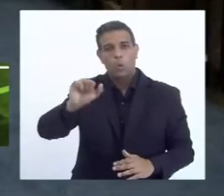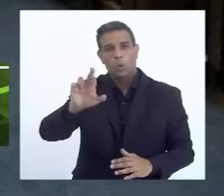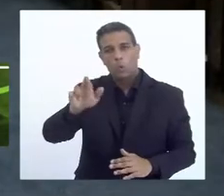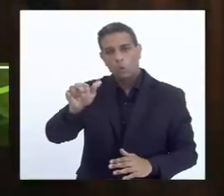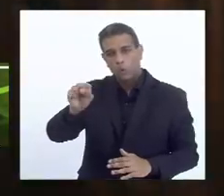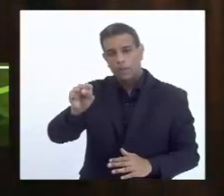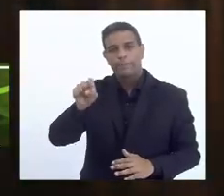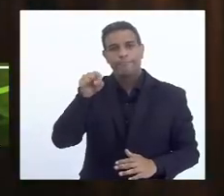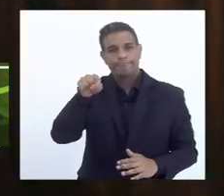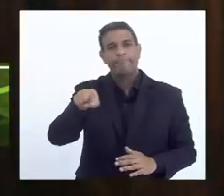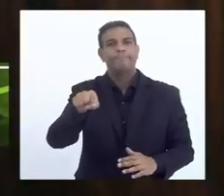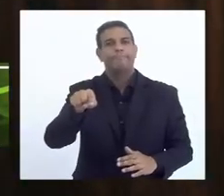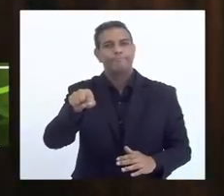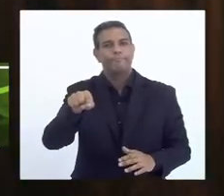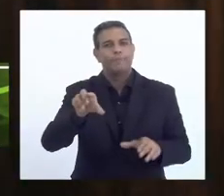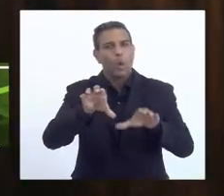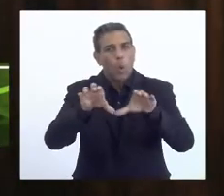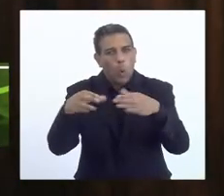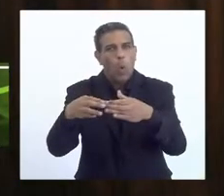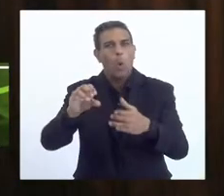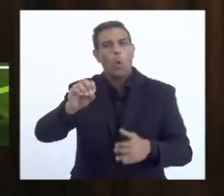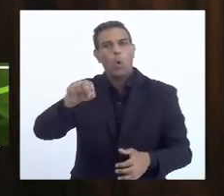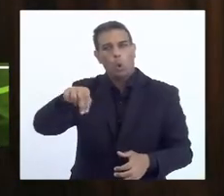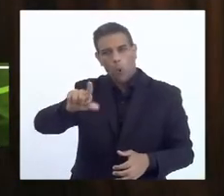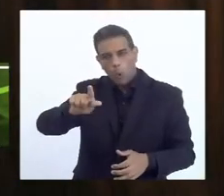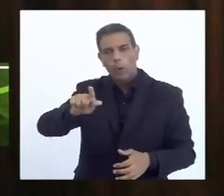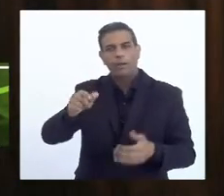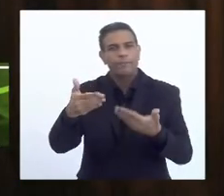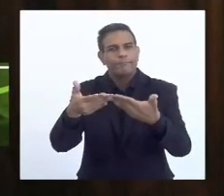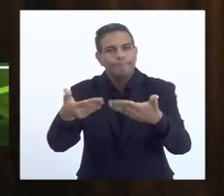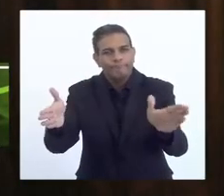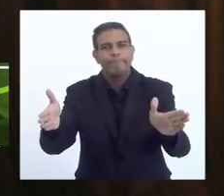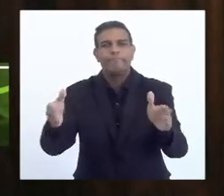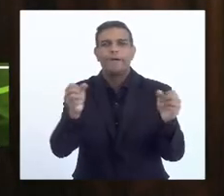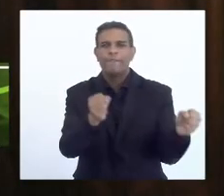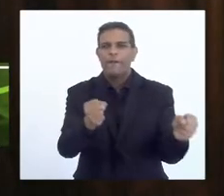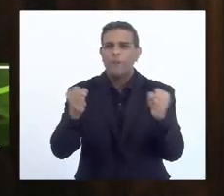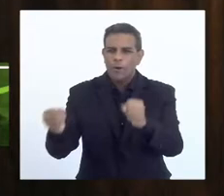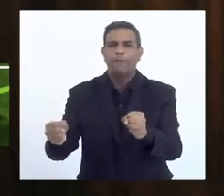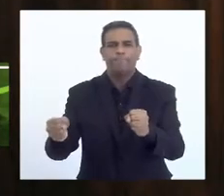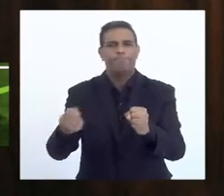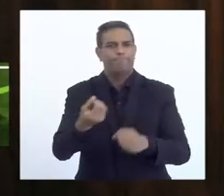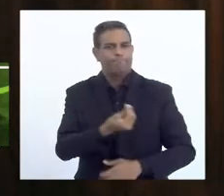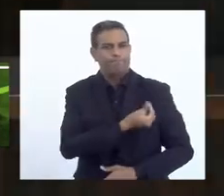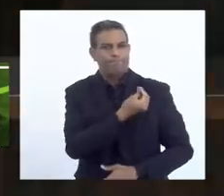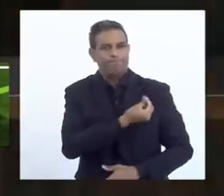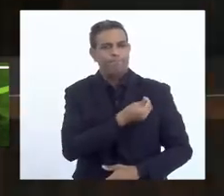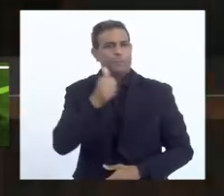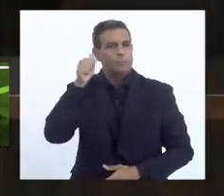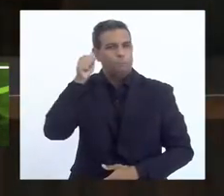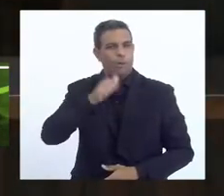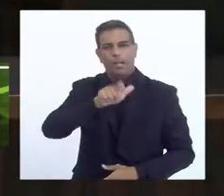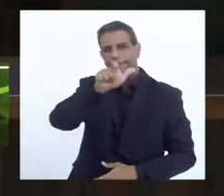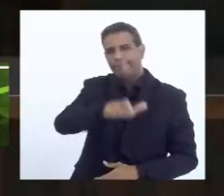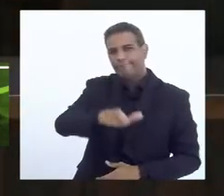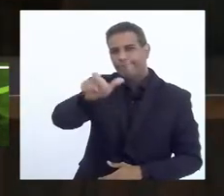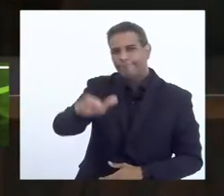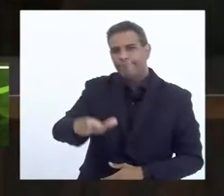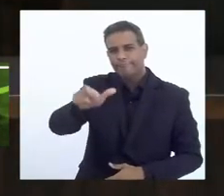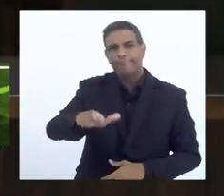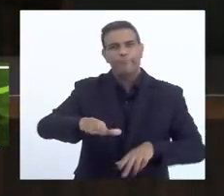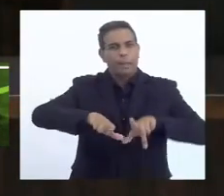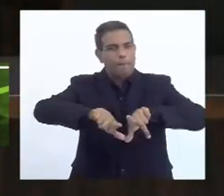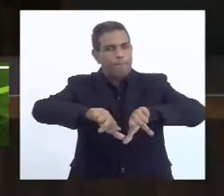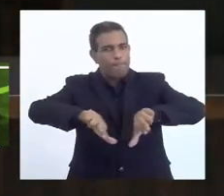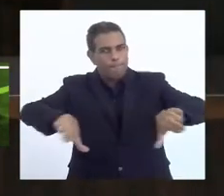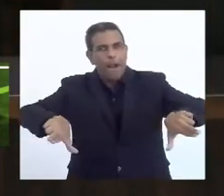organização sem fins lucrativos, com a missão de ampliar e fortalecer a presença de mulheres em toda a